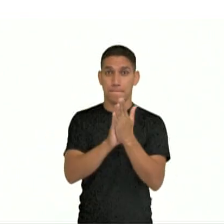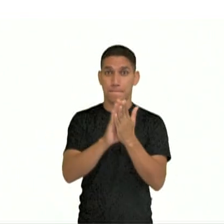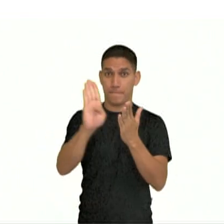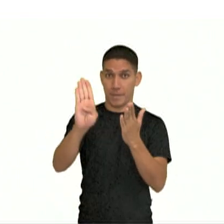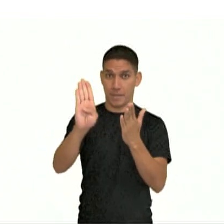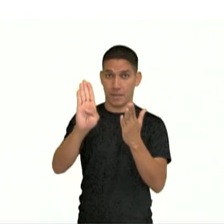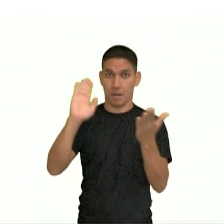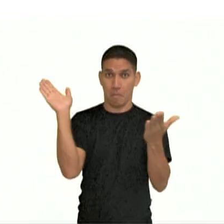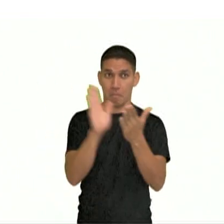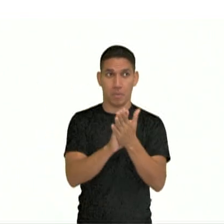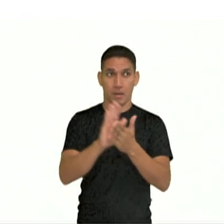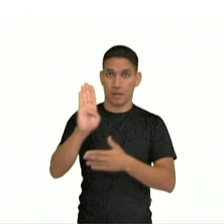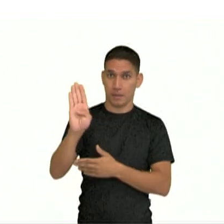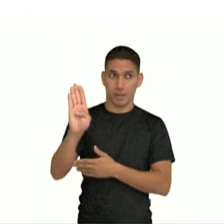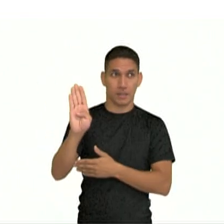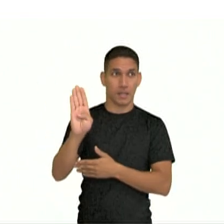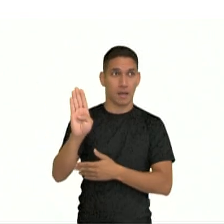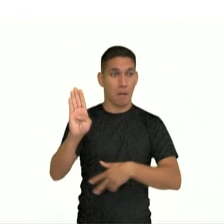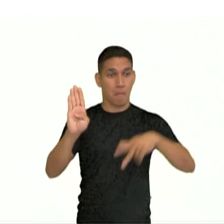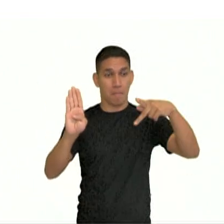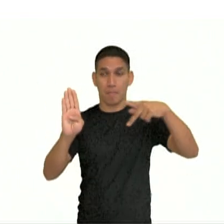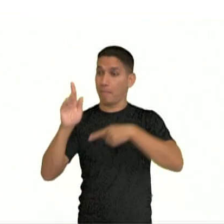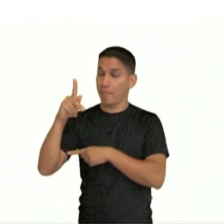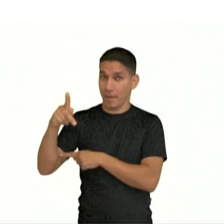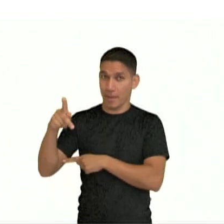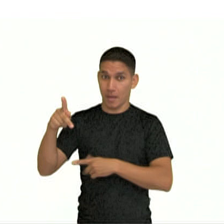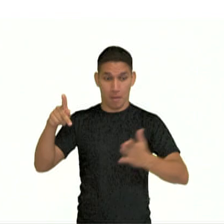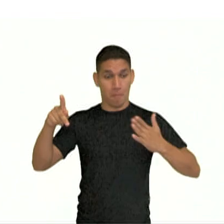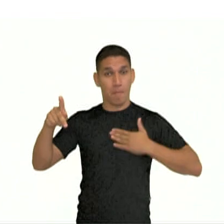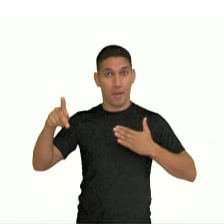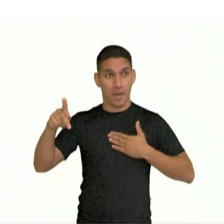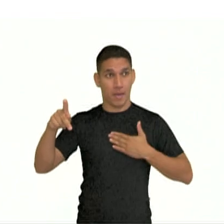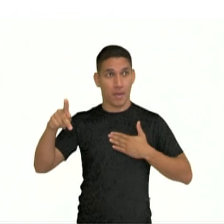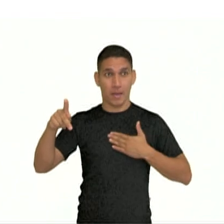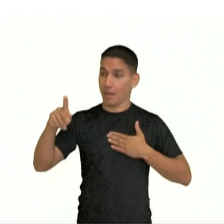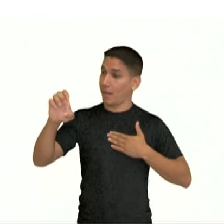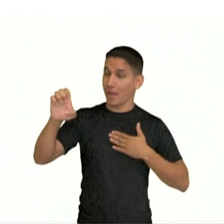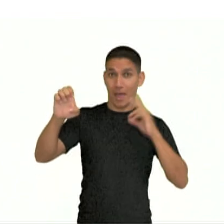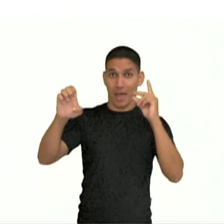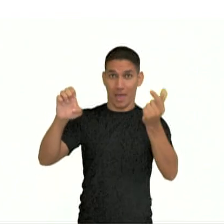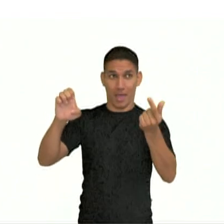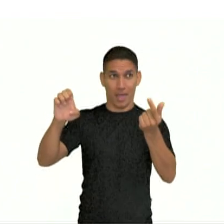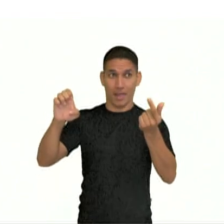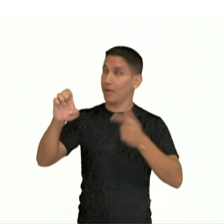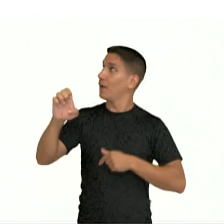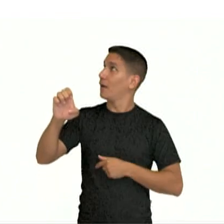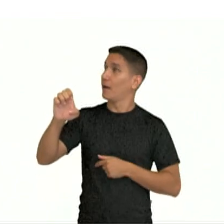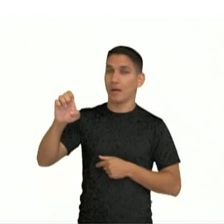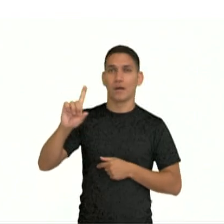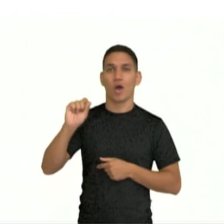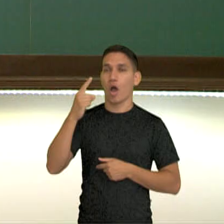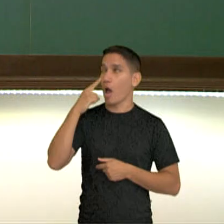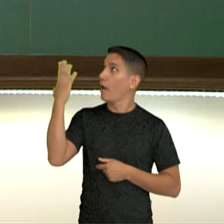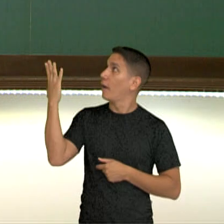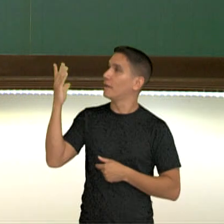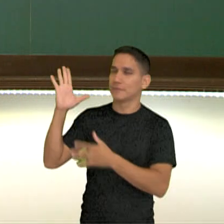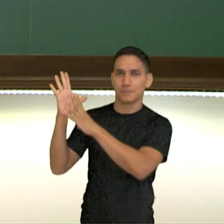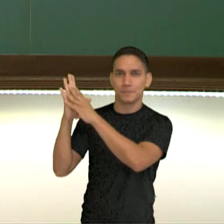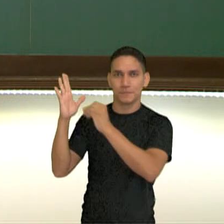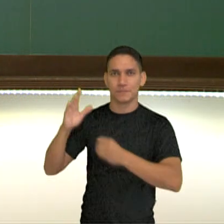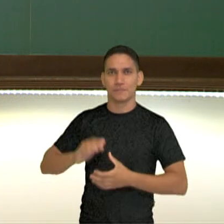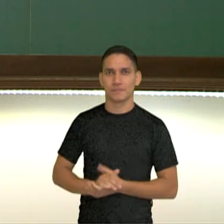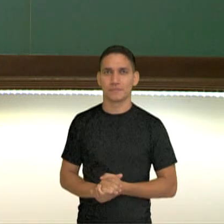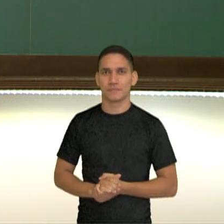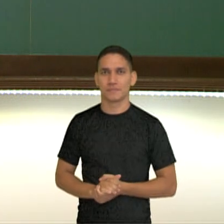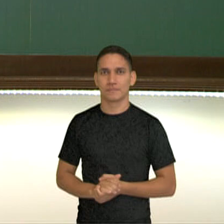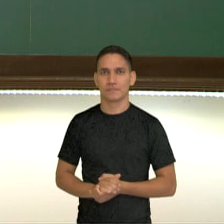legenda o peito estala bate pepeito estala peito bate no peito estala bate pe peito estala bate pe peito estala bate pepeito